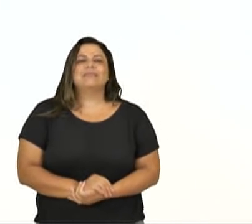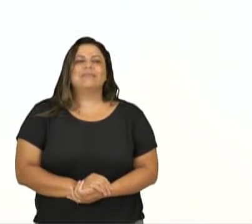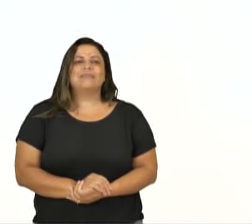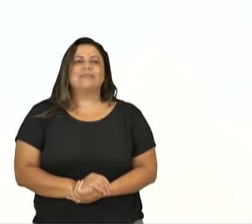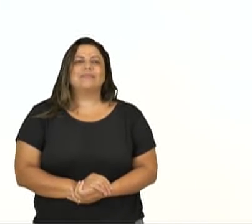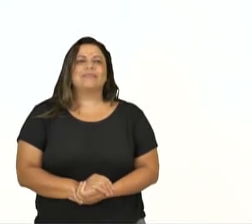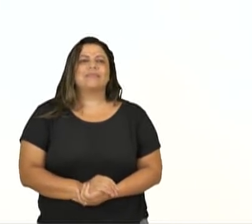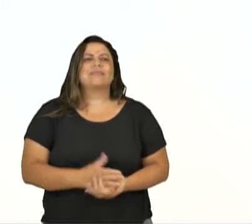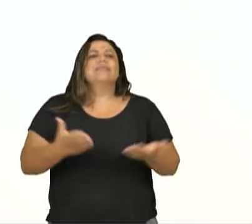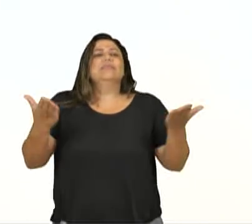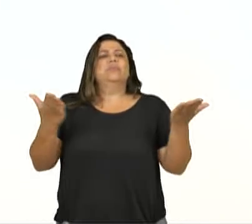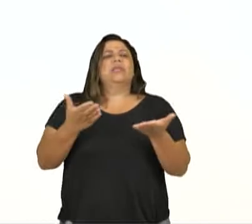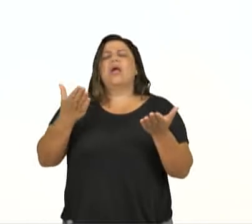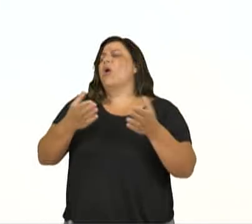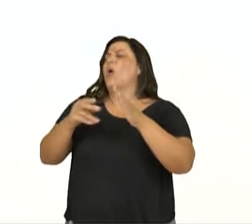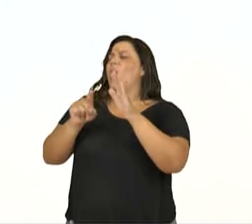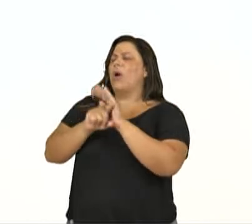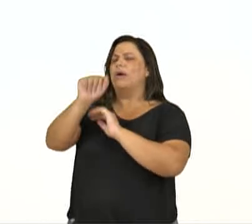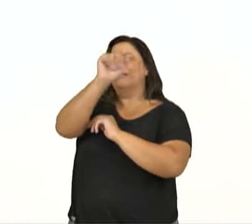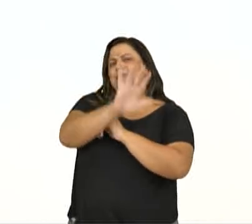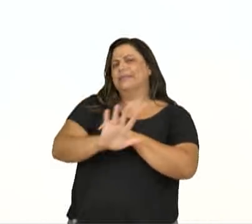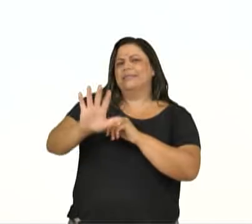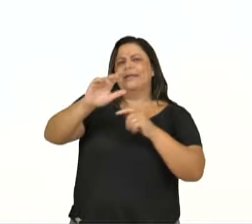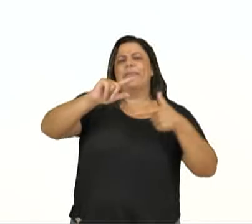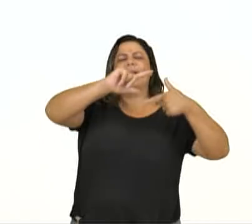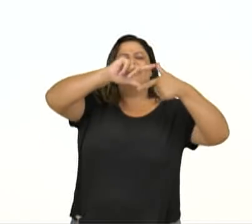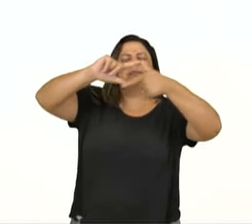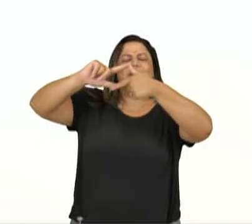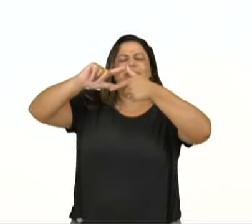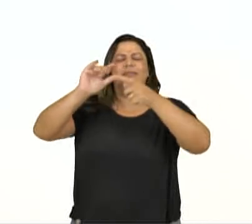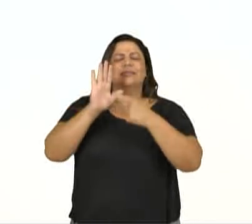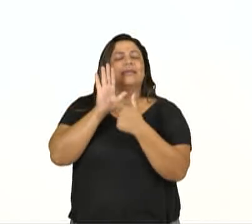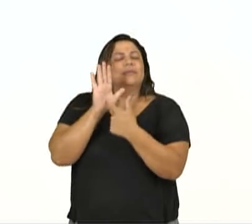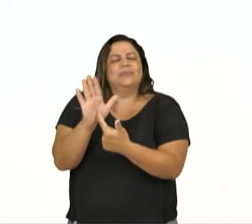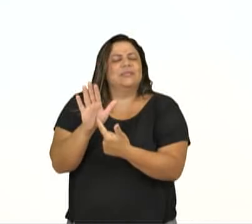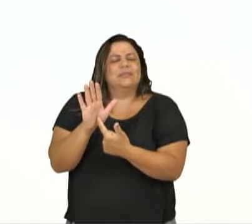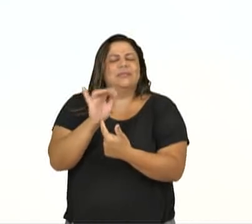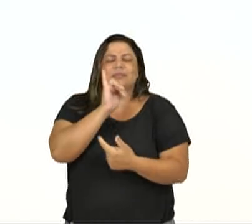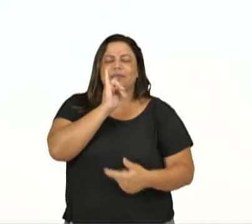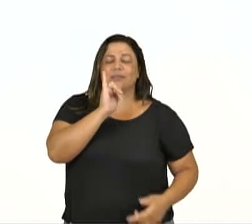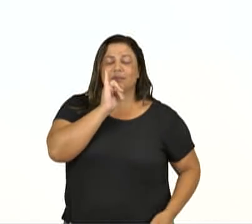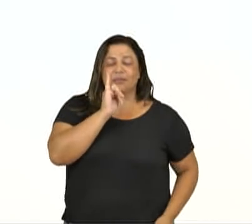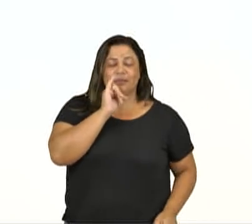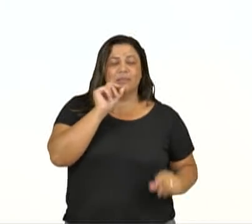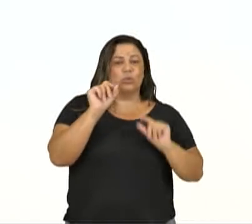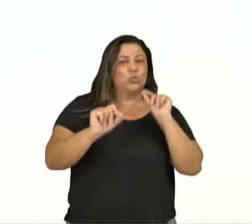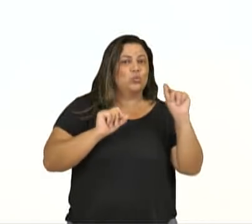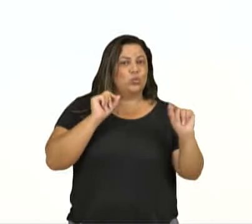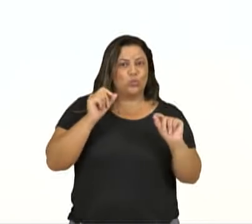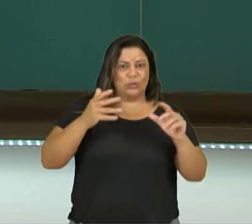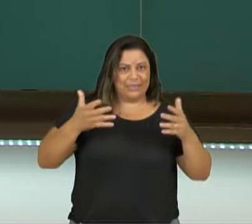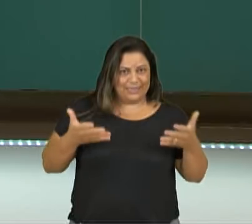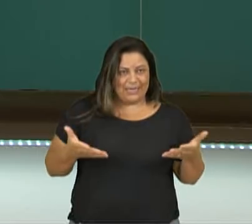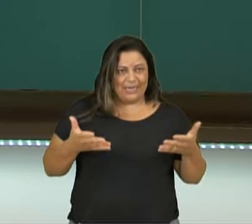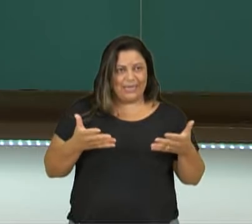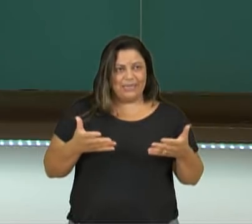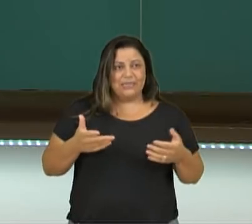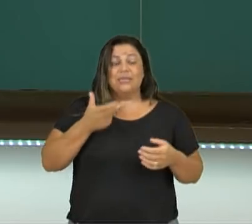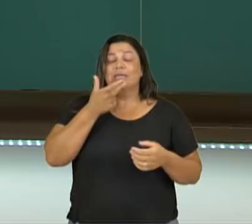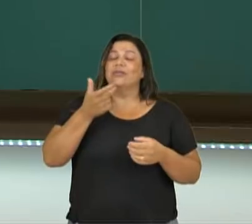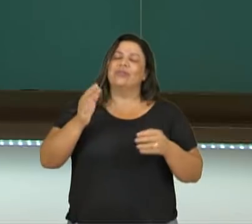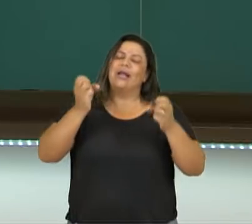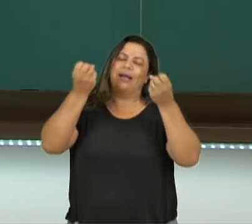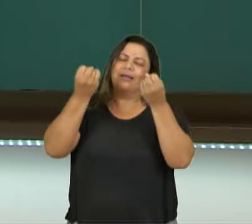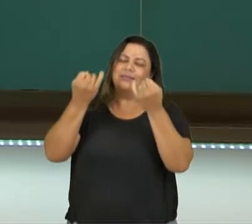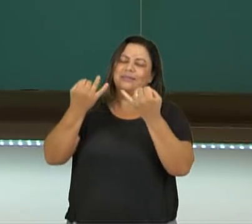Essa imagem, pessoal, ela apresenta um exemplo do quê? Né? Então, eu já praticamente dei a resposta de brinde para vocês, mas vou